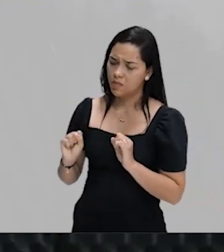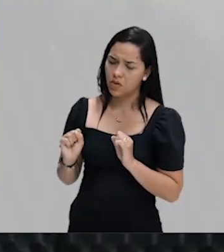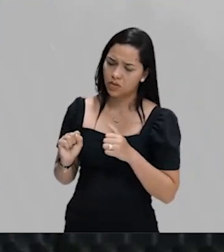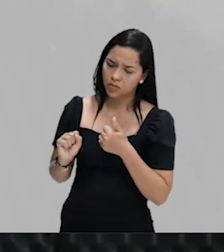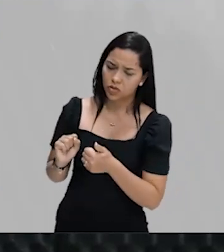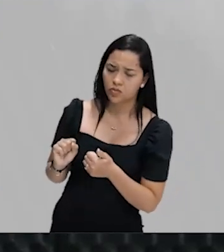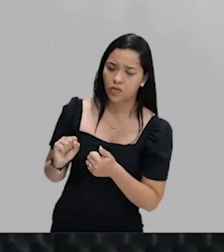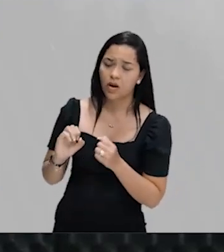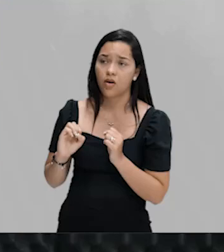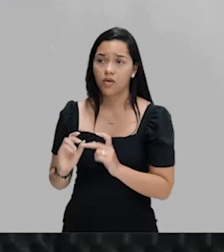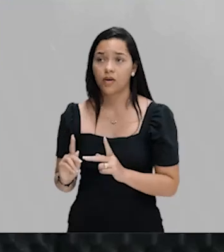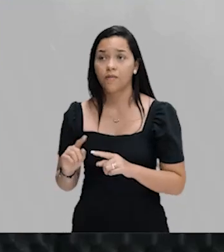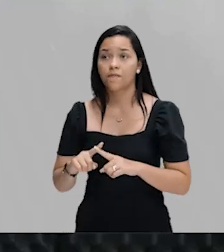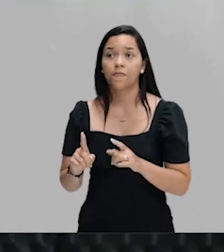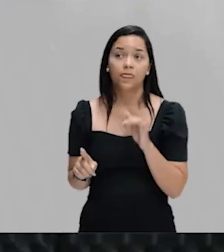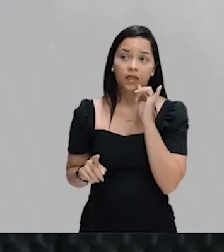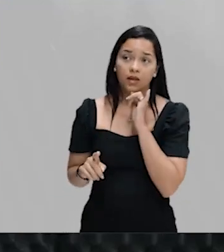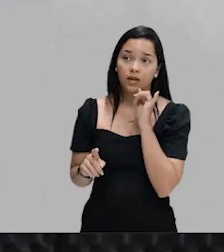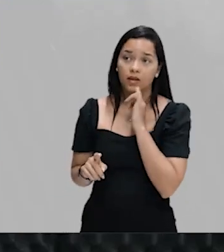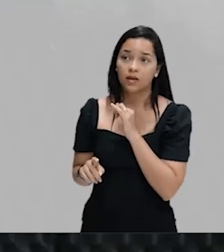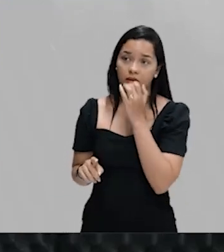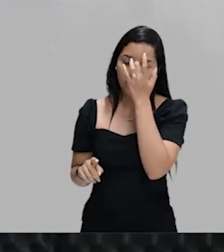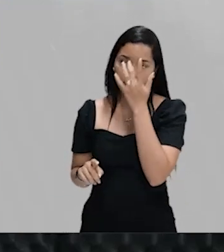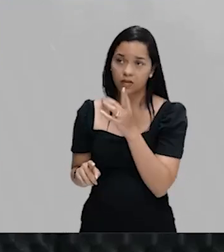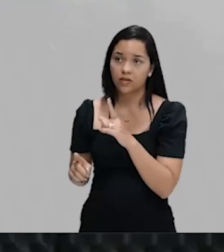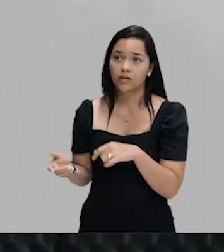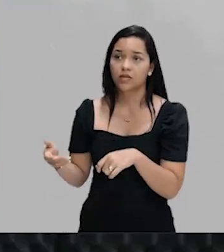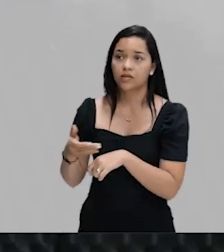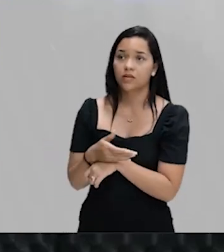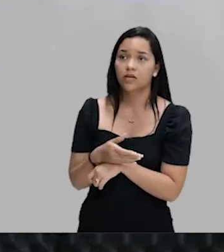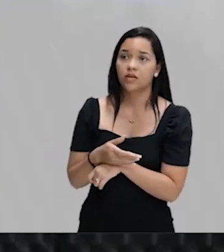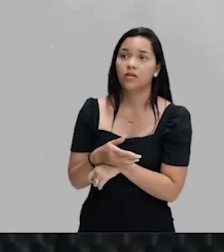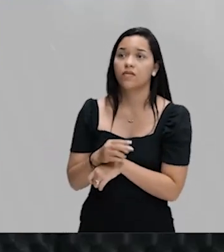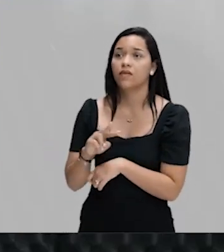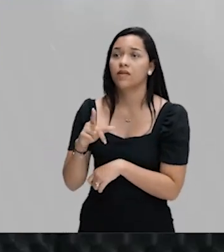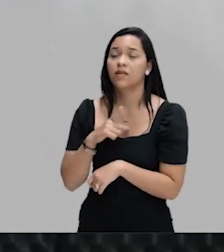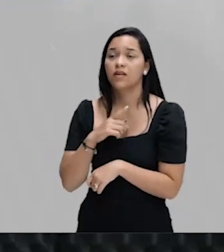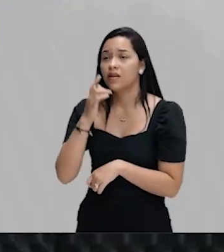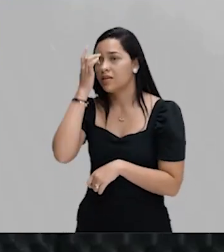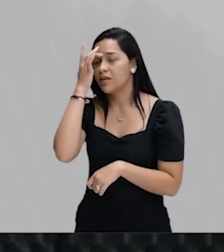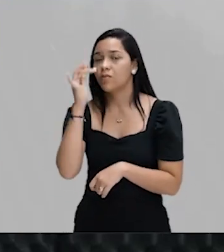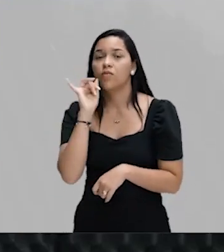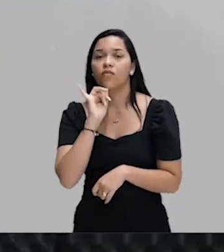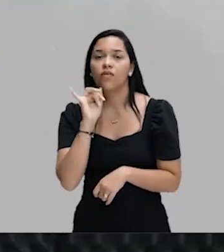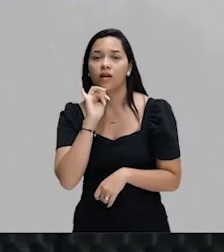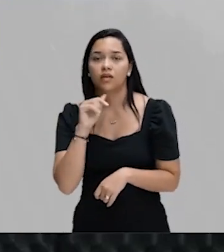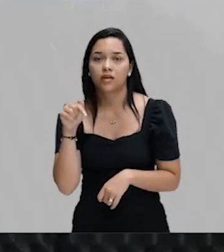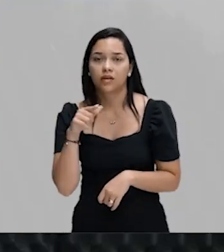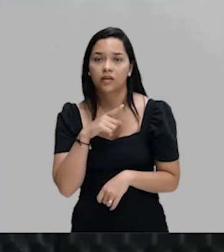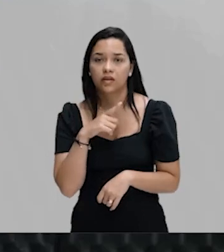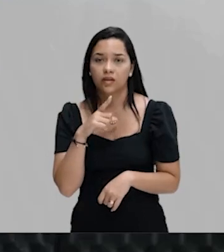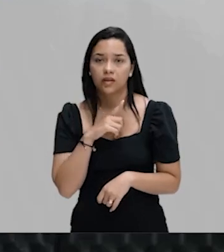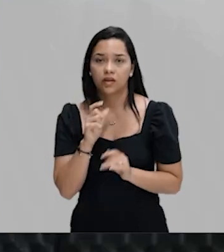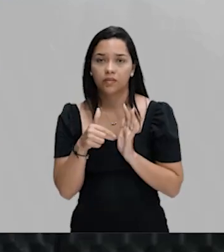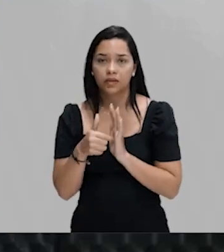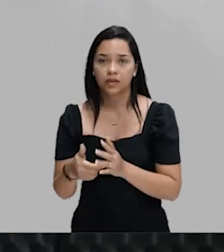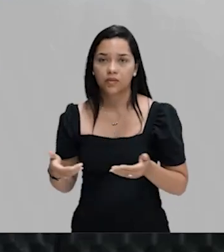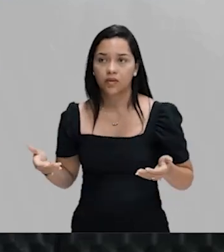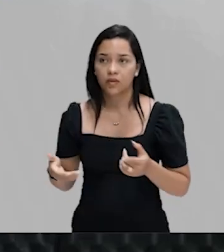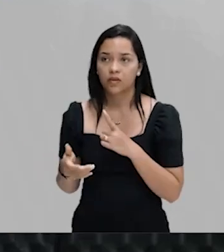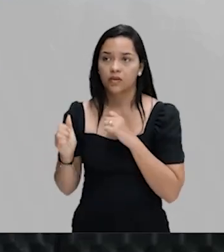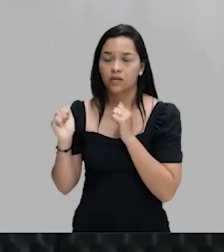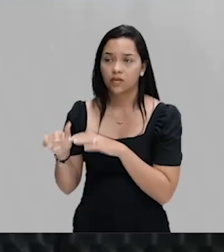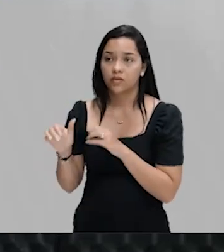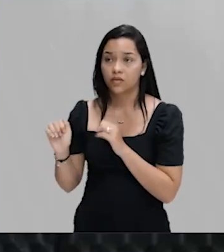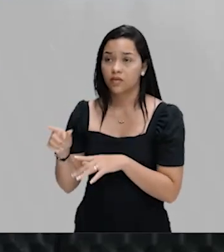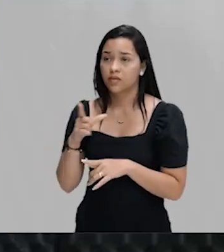isso positivo. Beleza. Mas, por exemplo, a facilitação de entrada de mercadorias. Eu vou te dar um exemplo fácil aqui. Tá certo? Apareceu recentemente, o Reino Unido